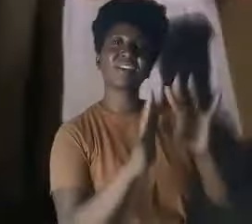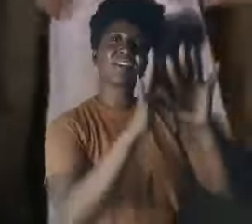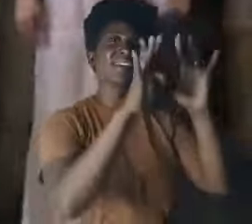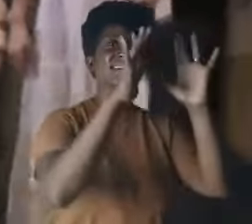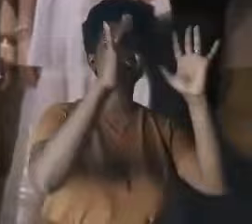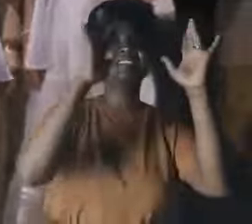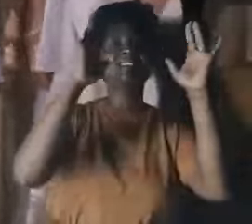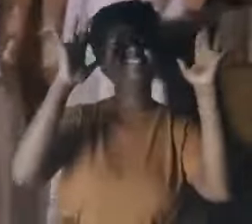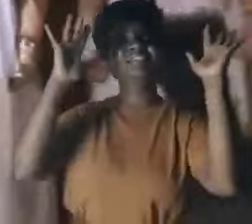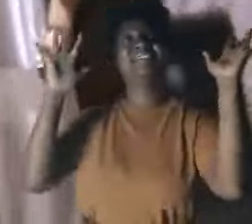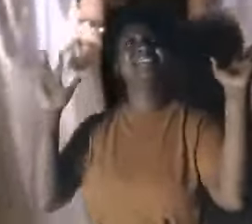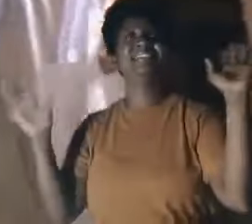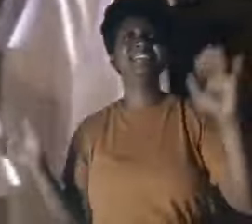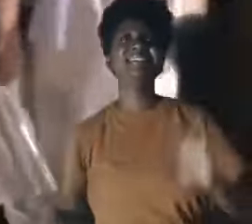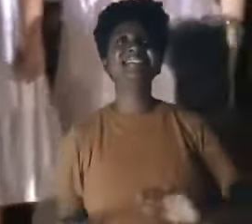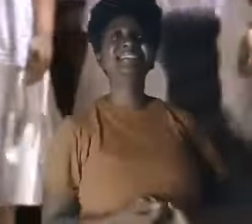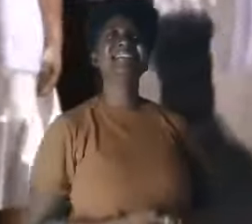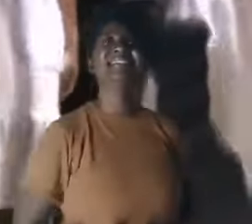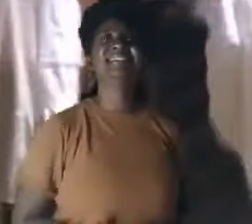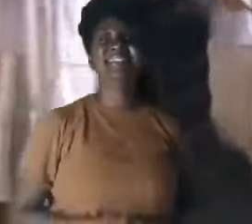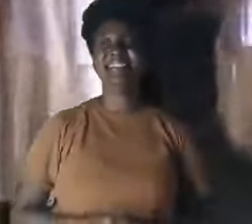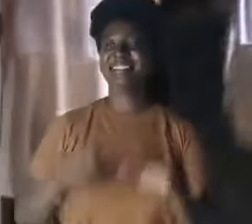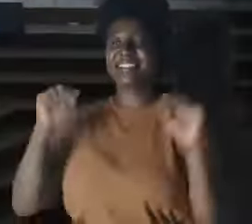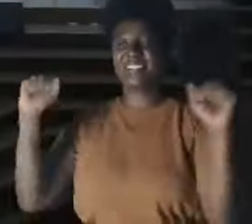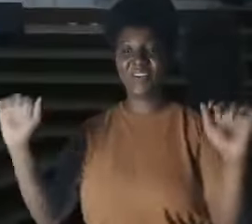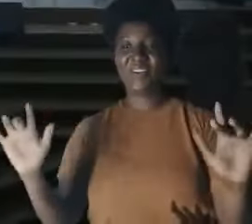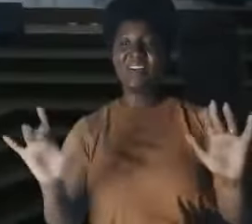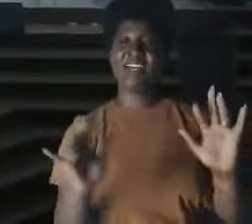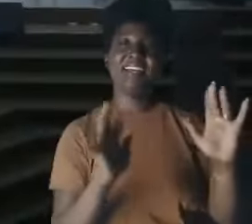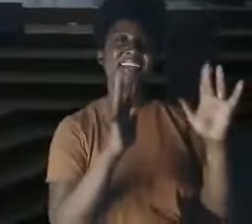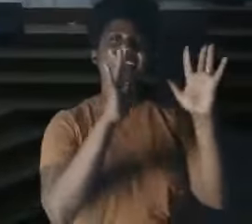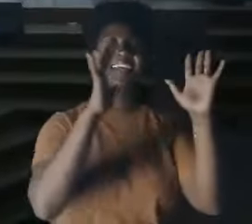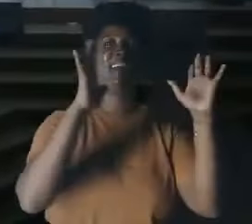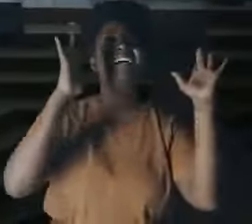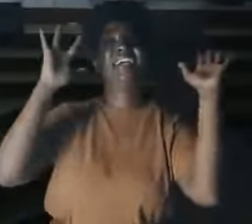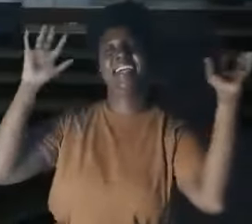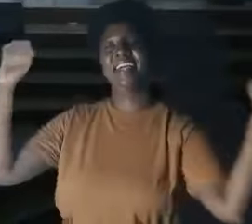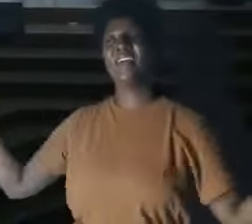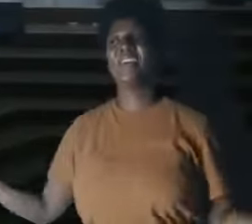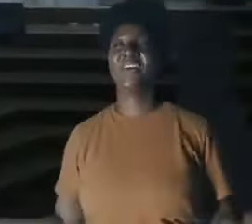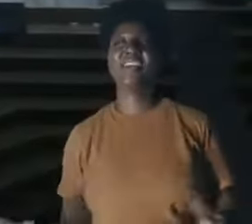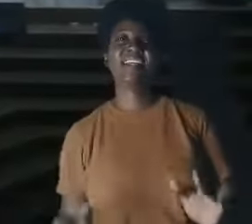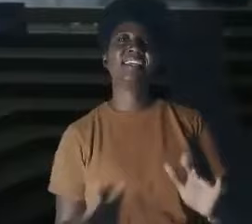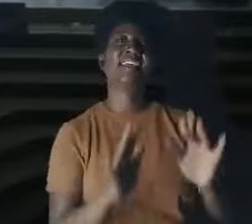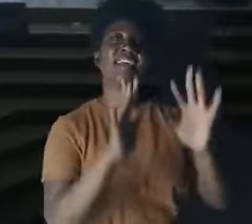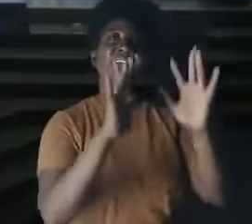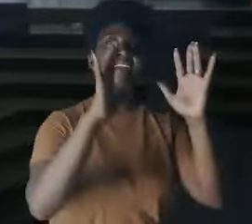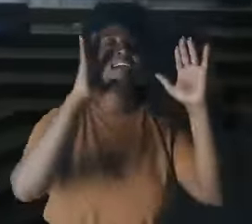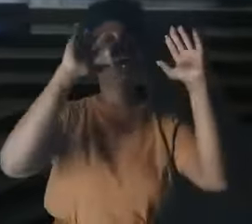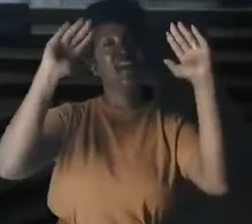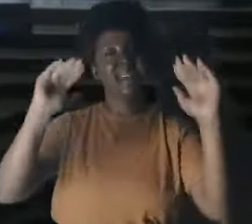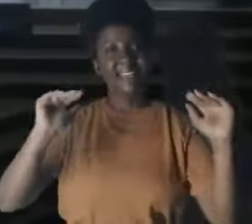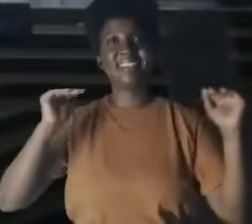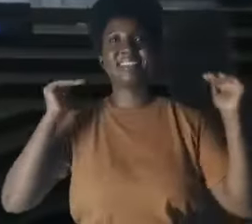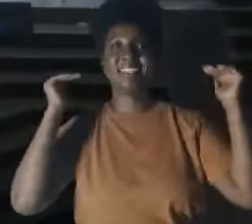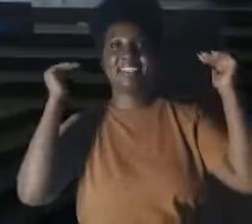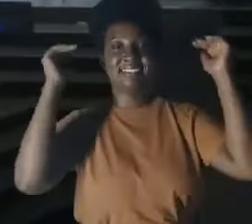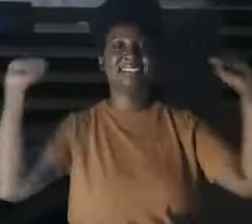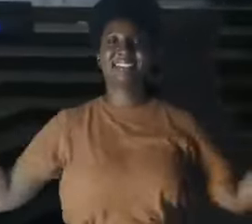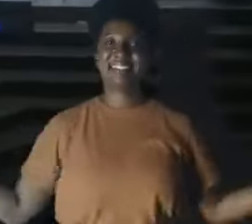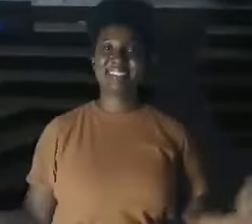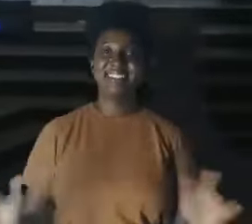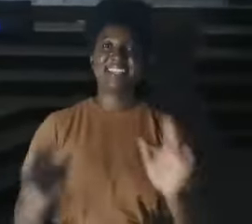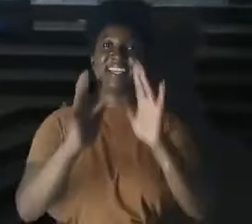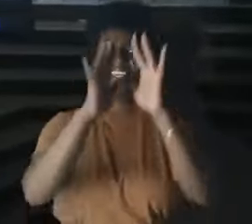et alcideo. In et alcideo. Gloria. Gloria.